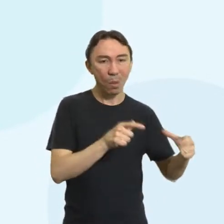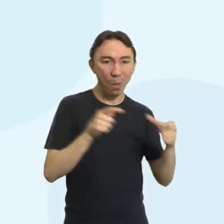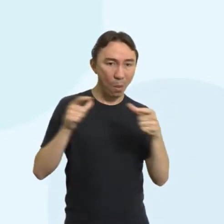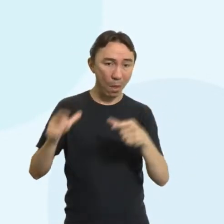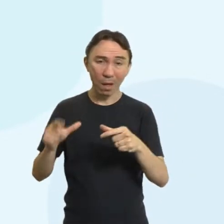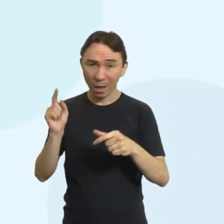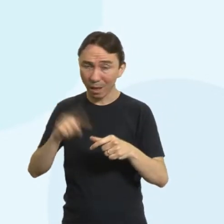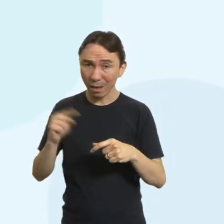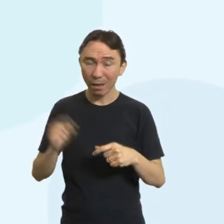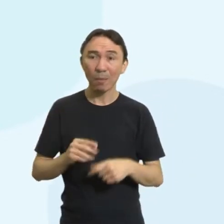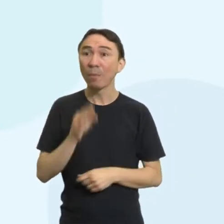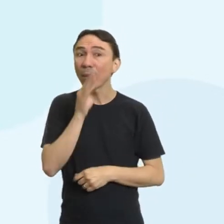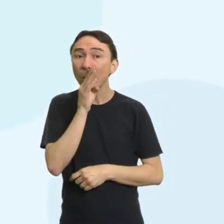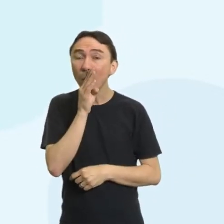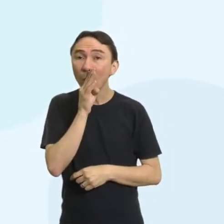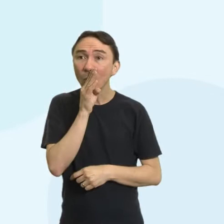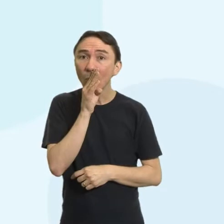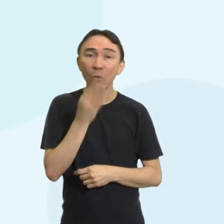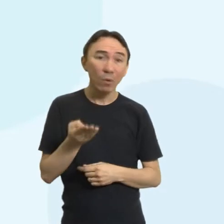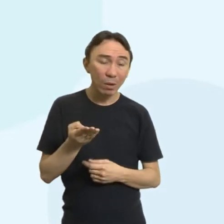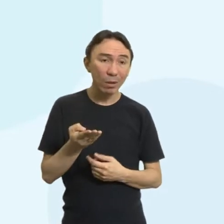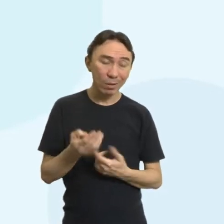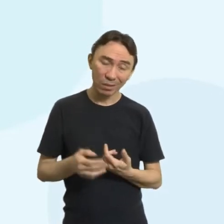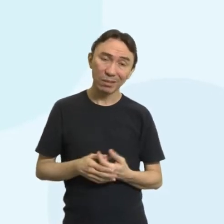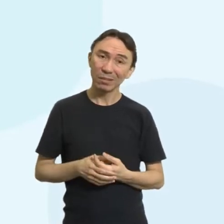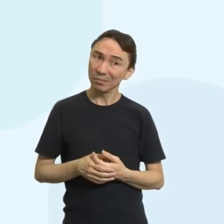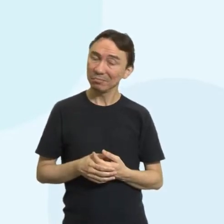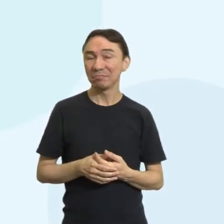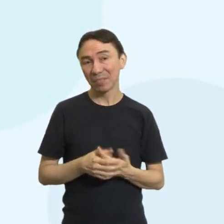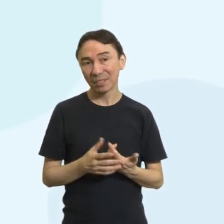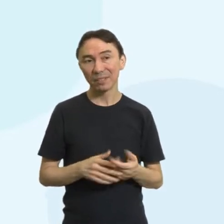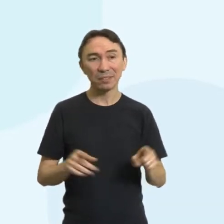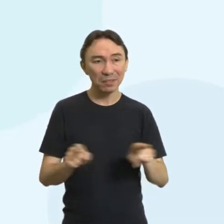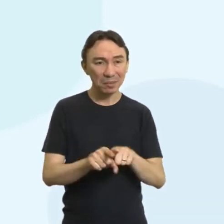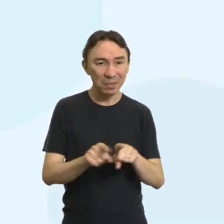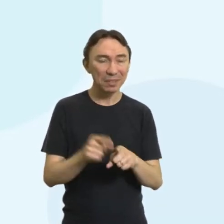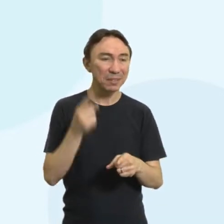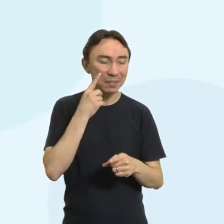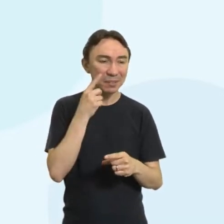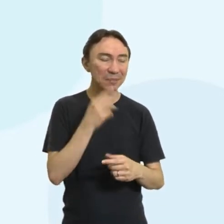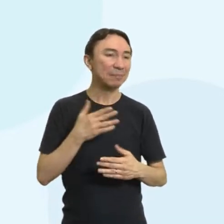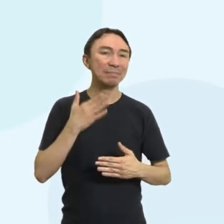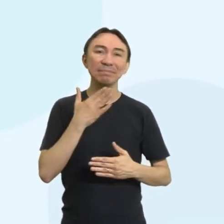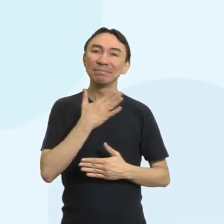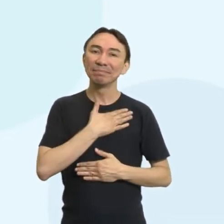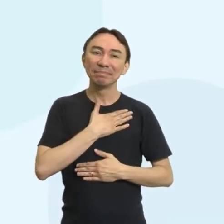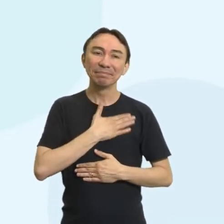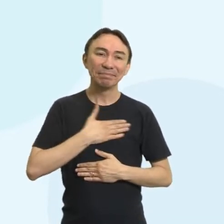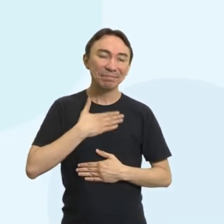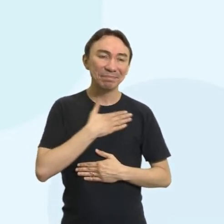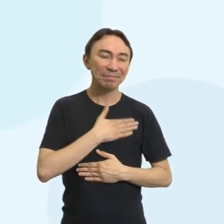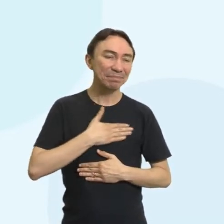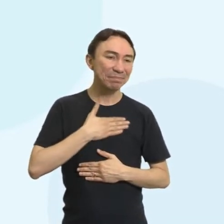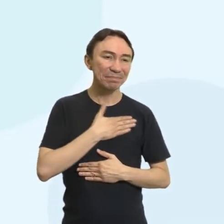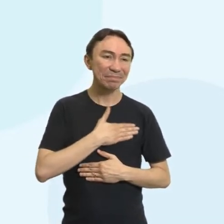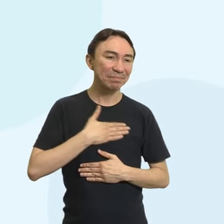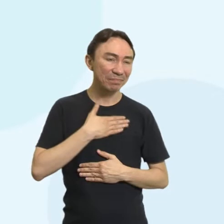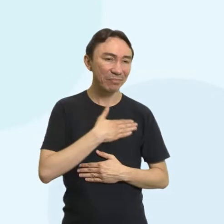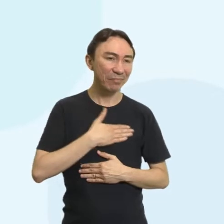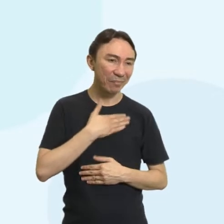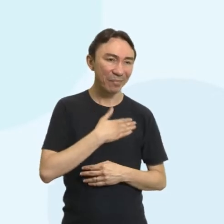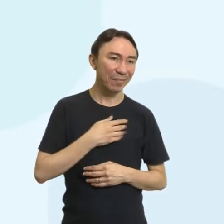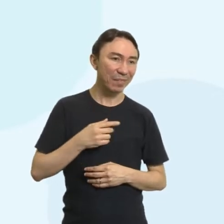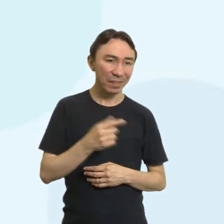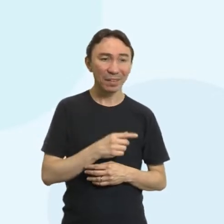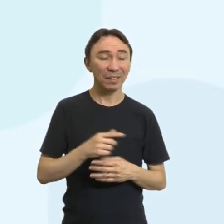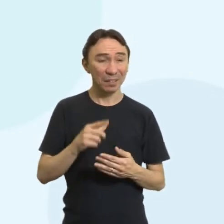silenciosos, e a própria questão da diversão, né? Ambos os homens